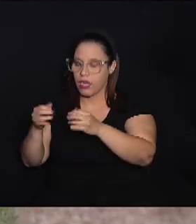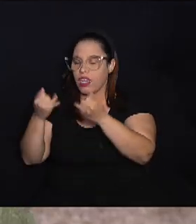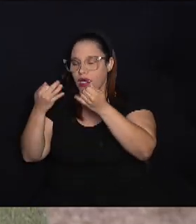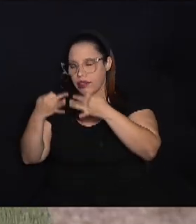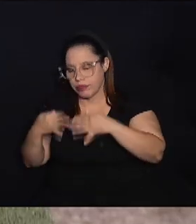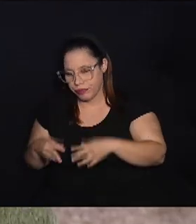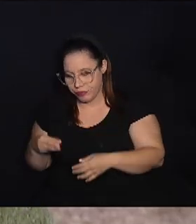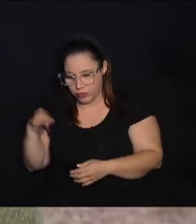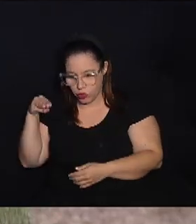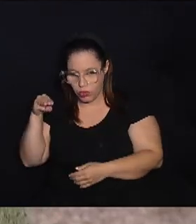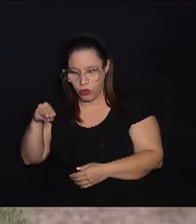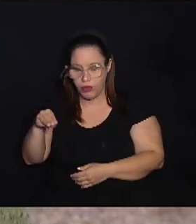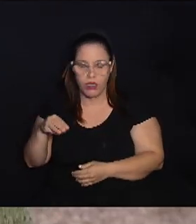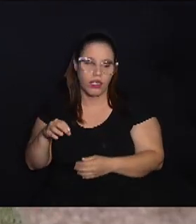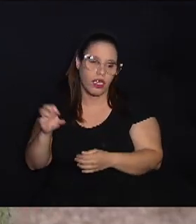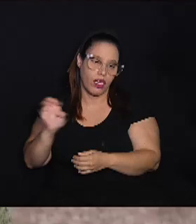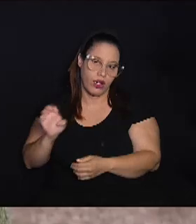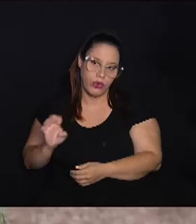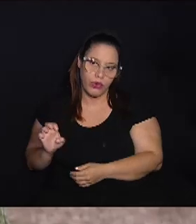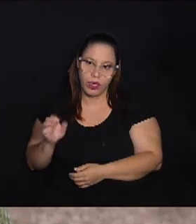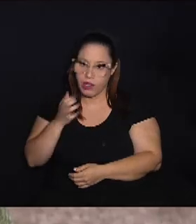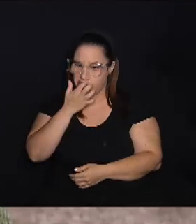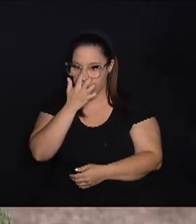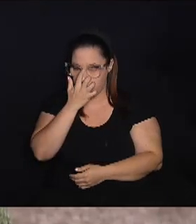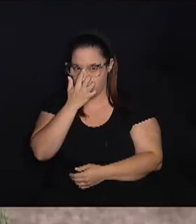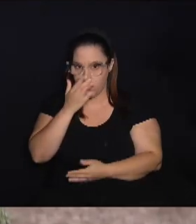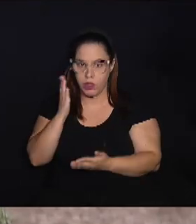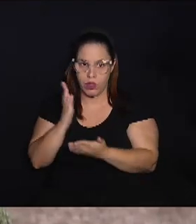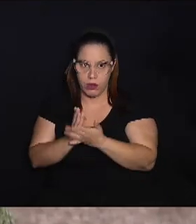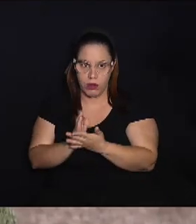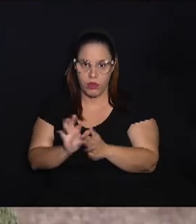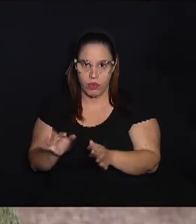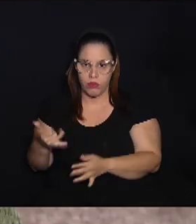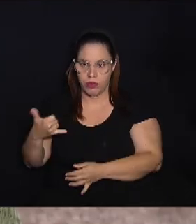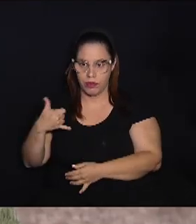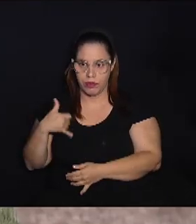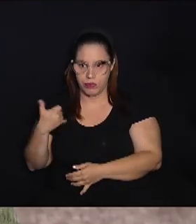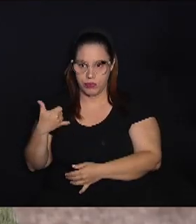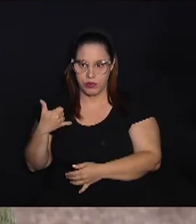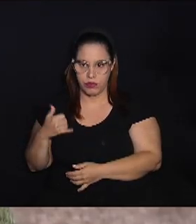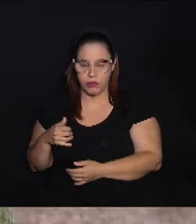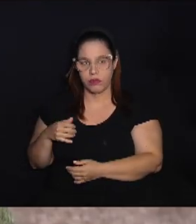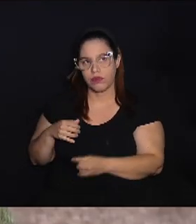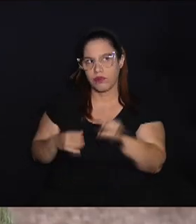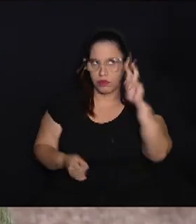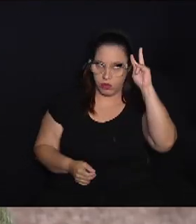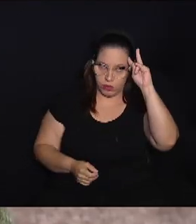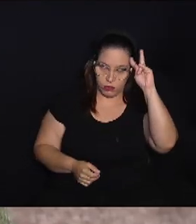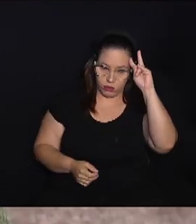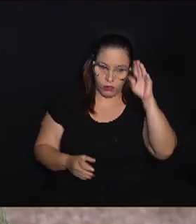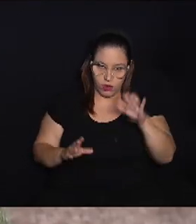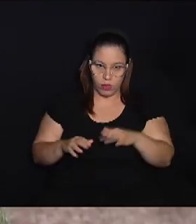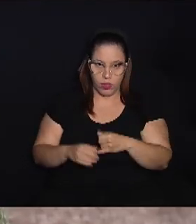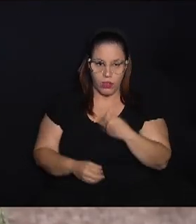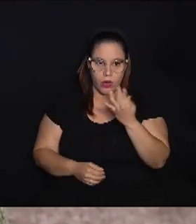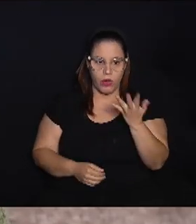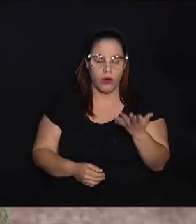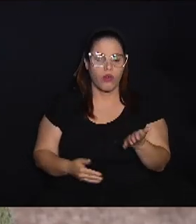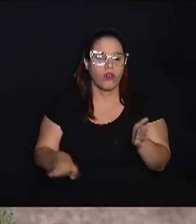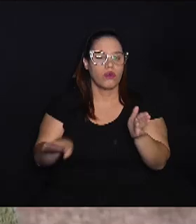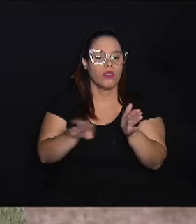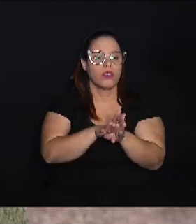diretrizes do Ministério e do Estado. Neste momento mantemos o mesmo público-alvo. Shaula, então só relembrando, qual que é a previsão para a chegada dessa nova